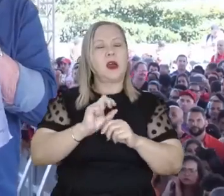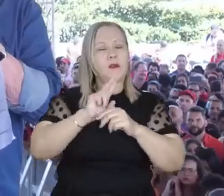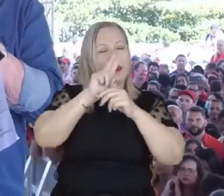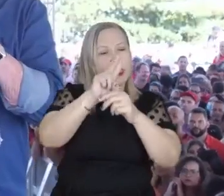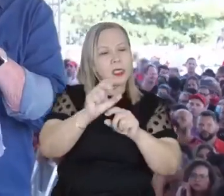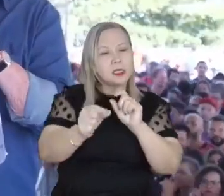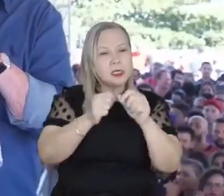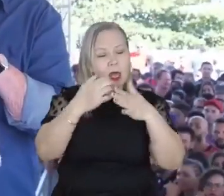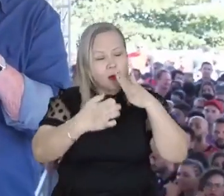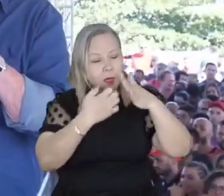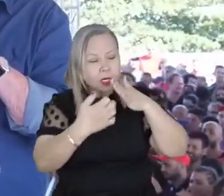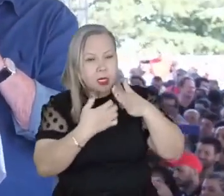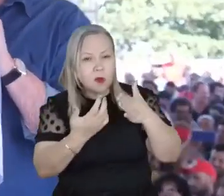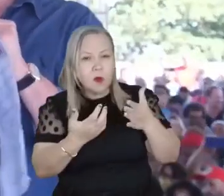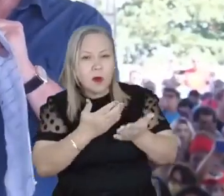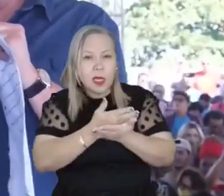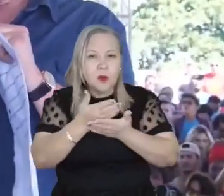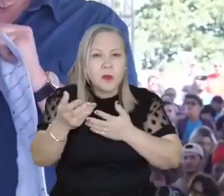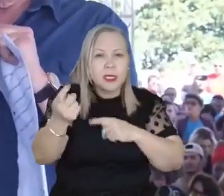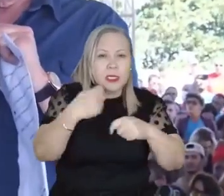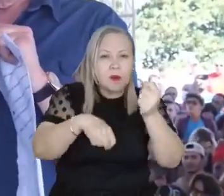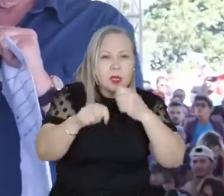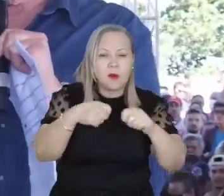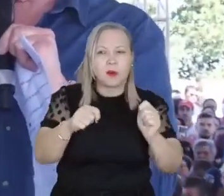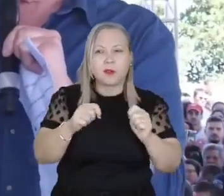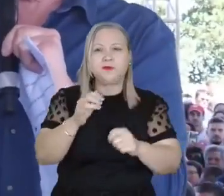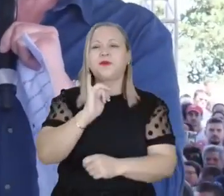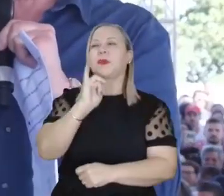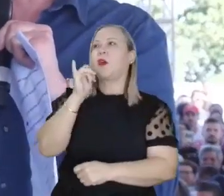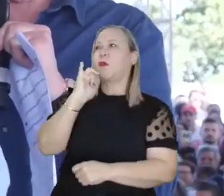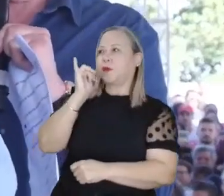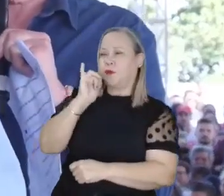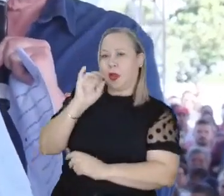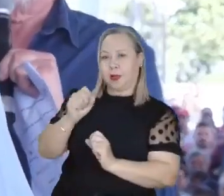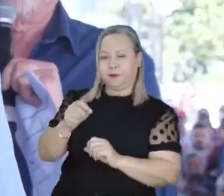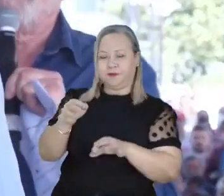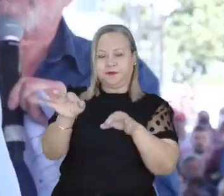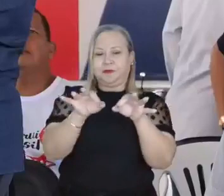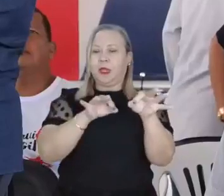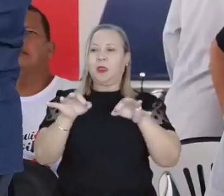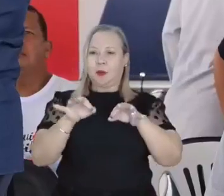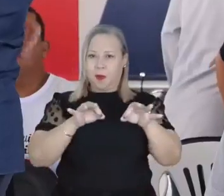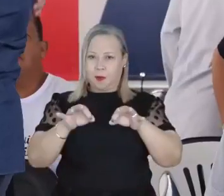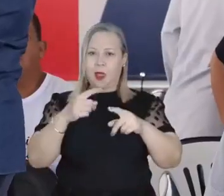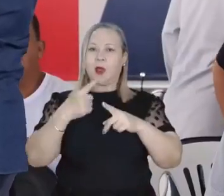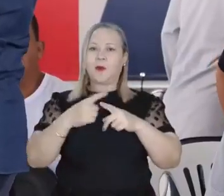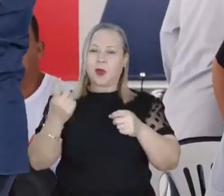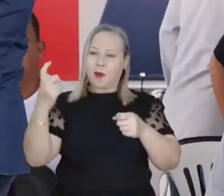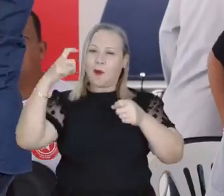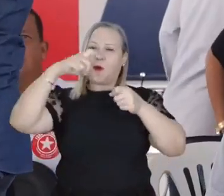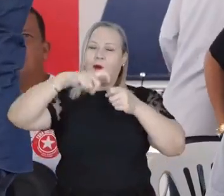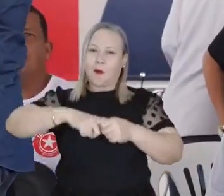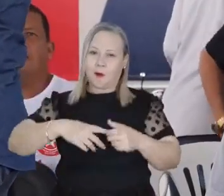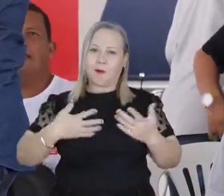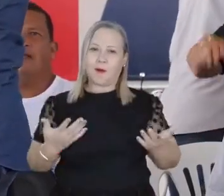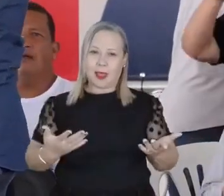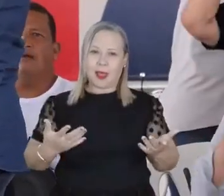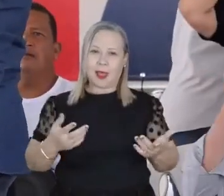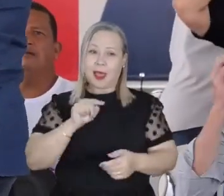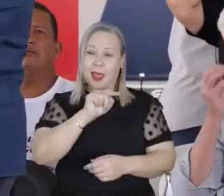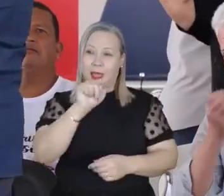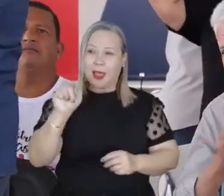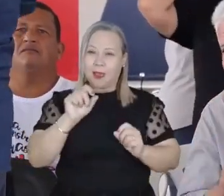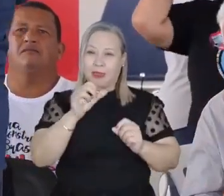isso é que eu vou te dizer uma coisa. Se prepare, porque nós vamos voltar. E você, ao invés de 6 mil trabalhadores, vai